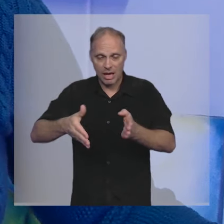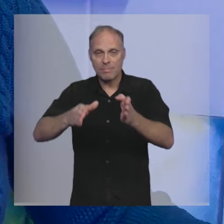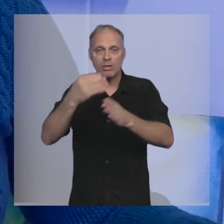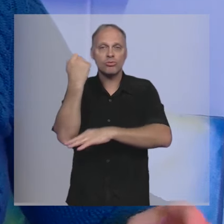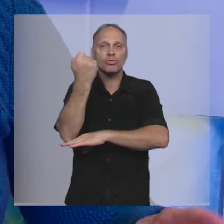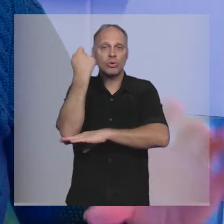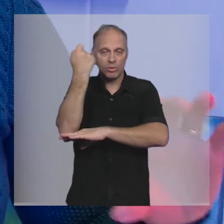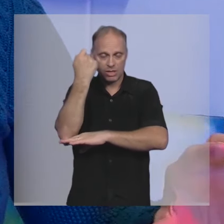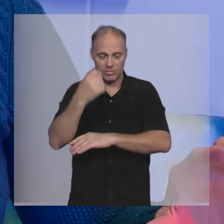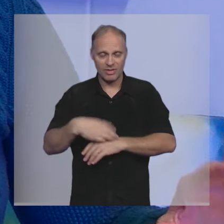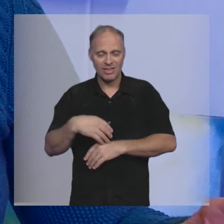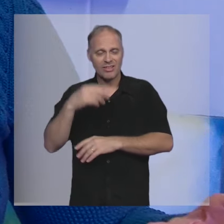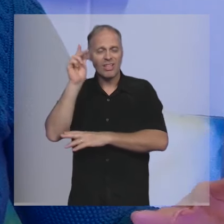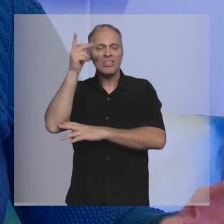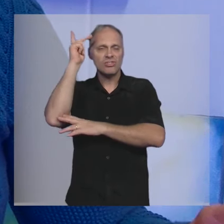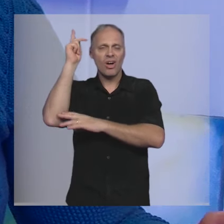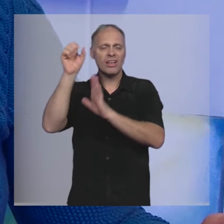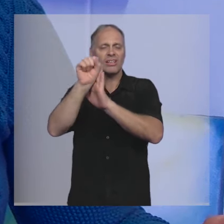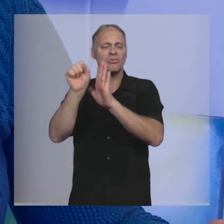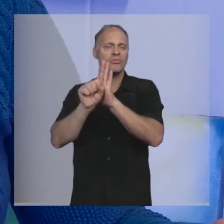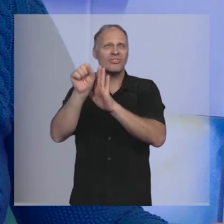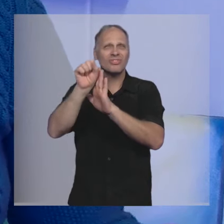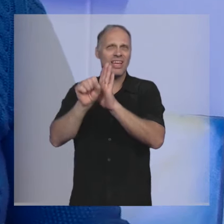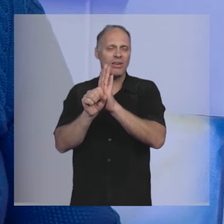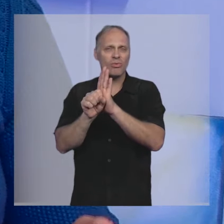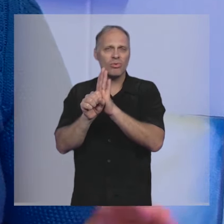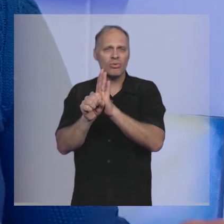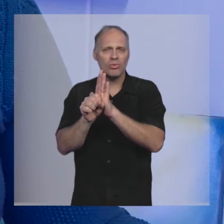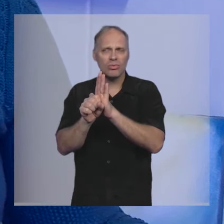histórias do século,